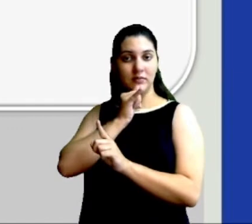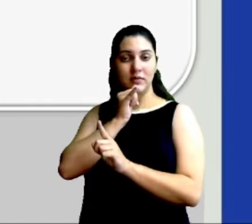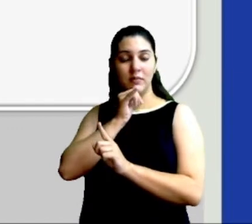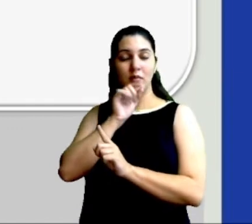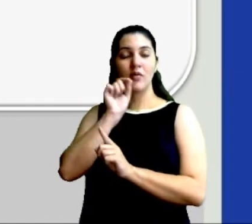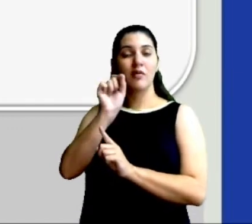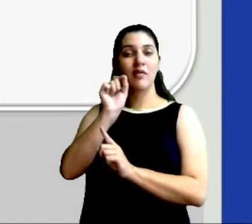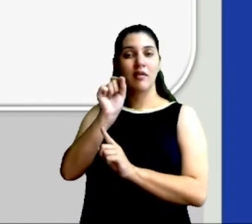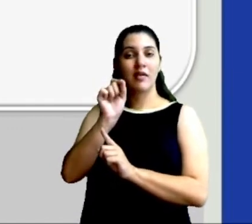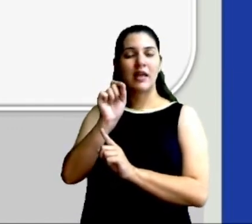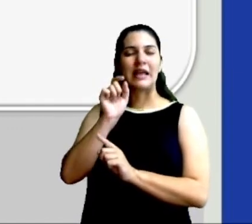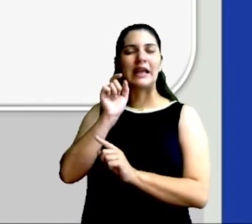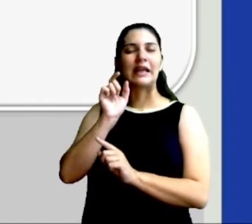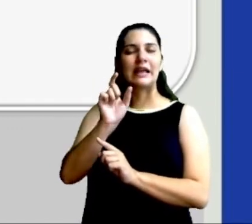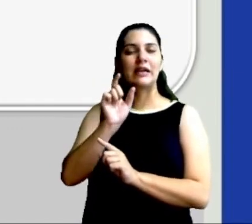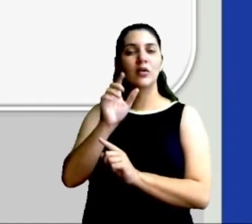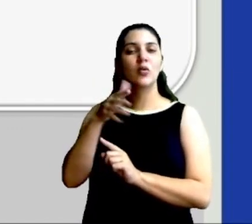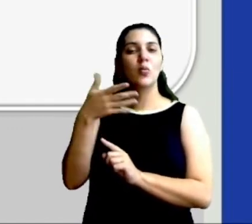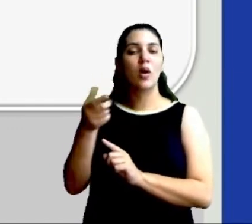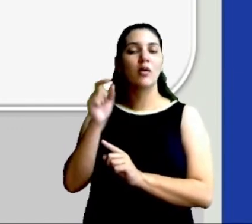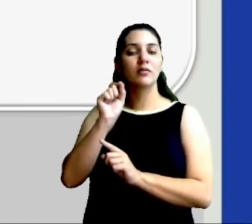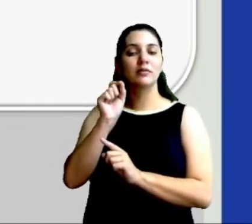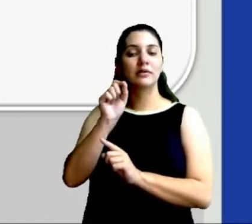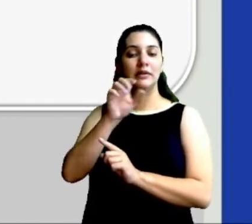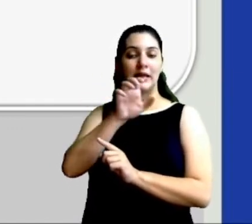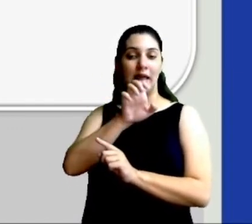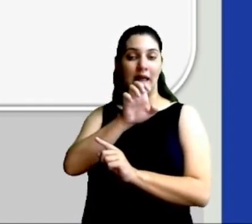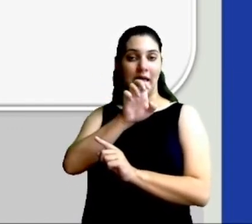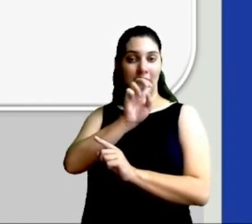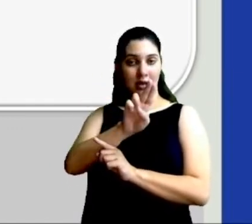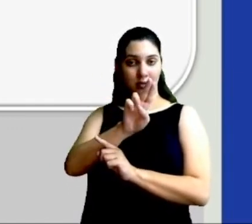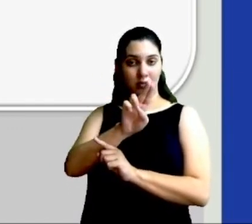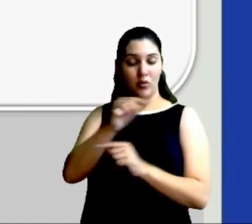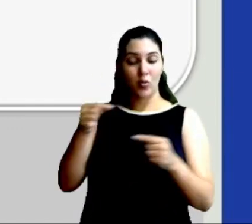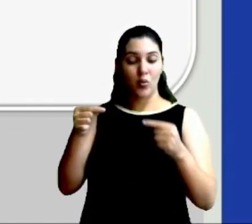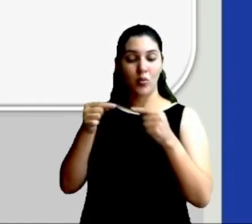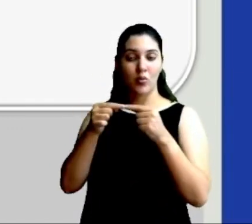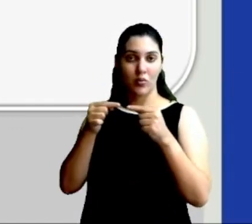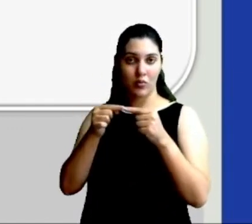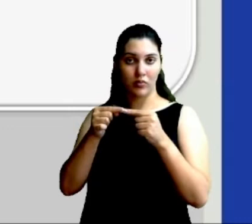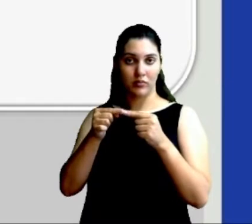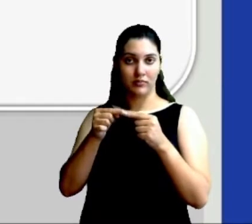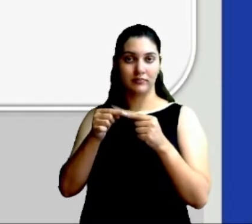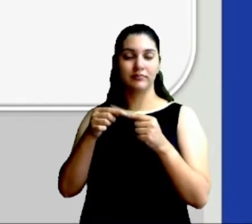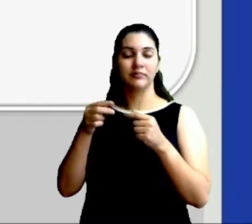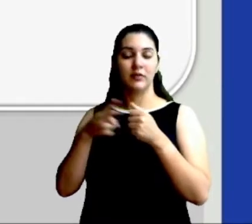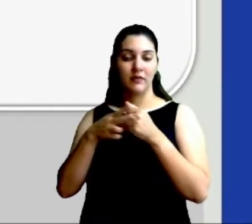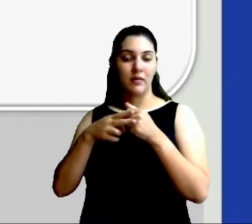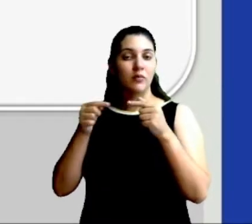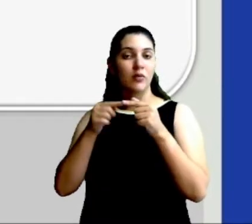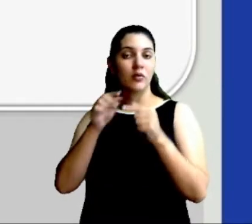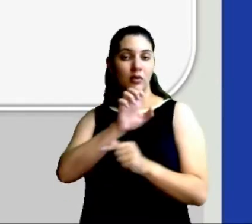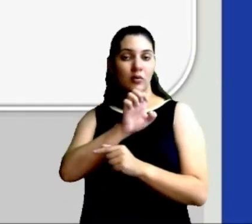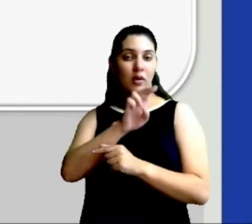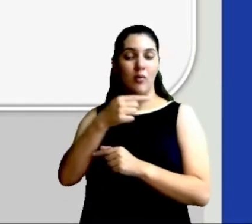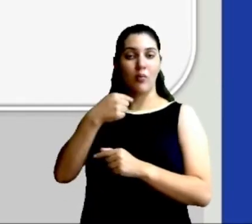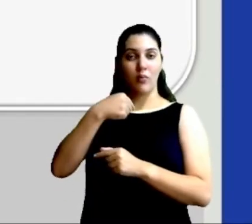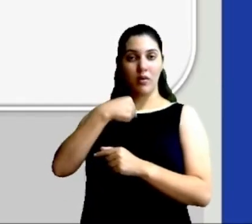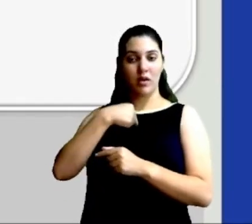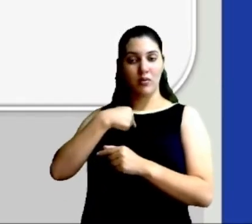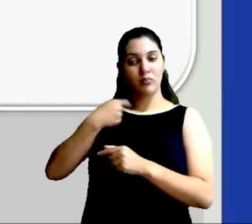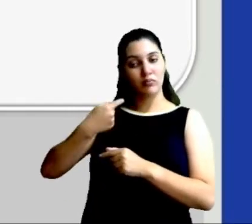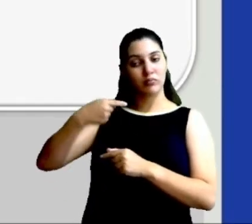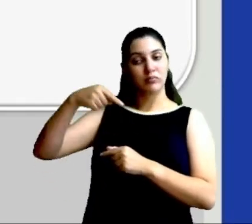que. Quem é que ficou antes do que? Eu. Então, o teu verbo vai concordar com quem? Com eu. Eu levei.